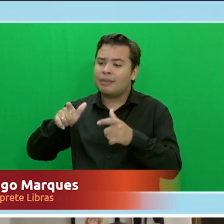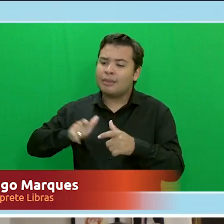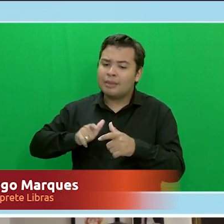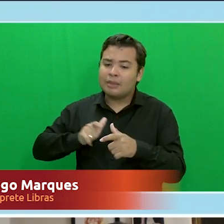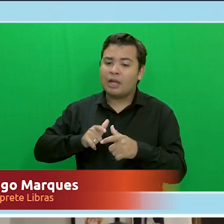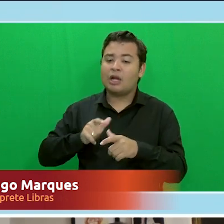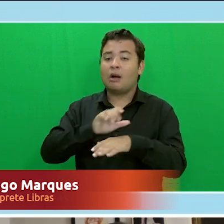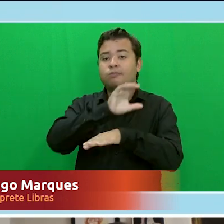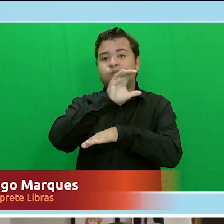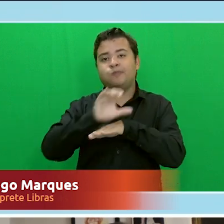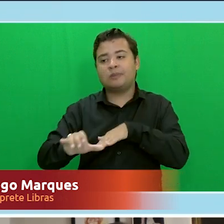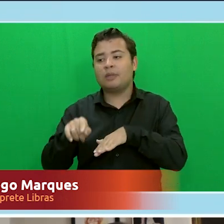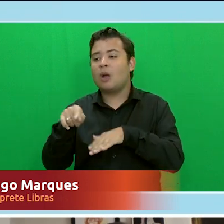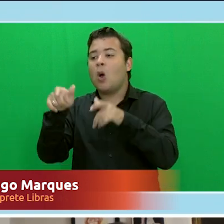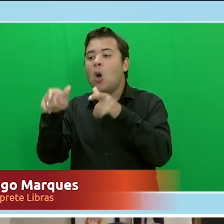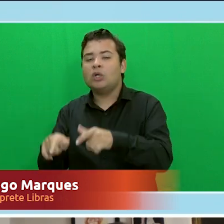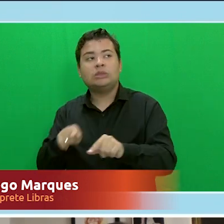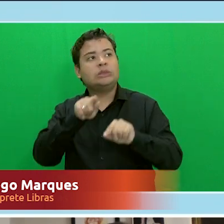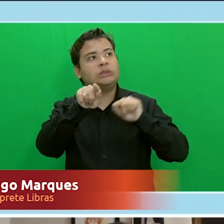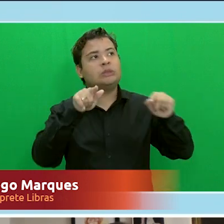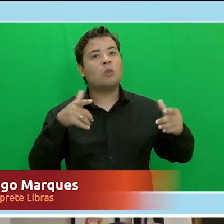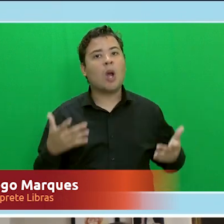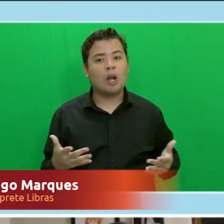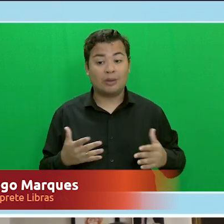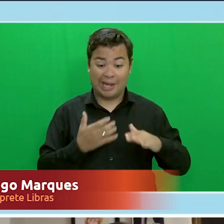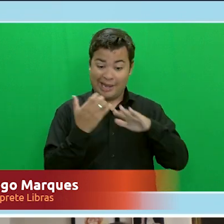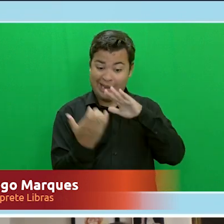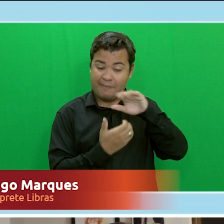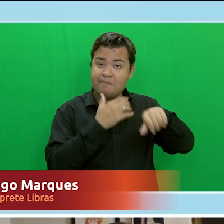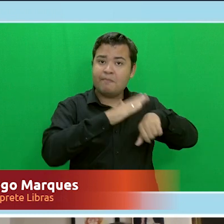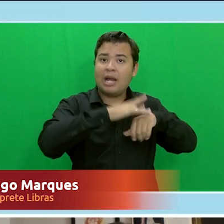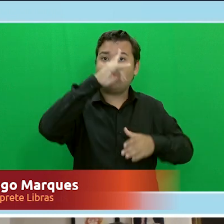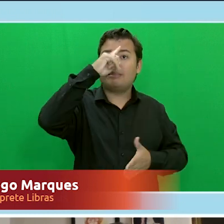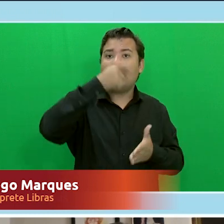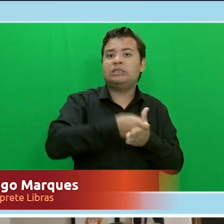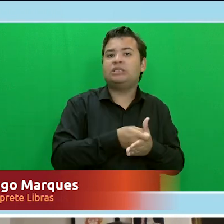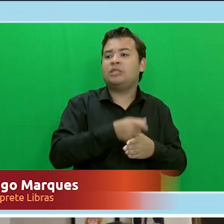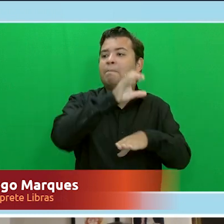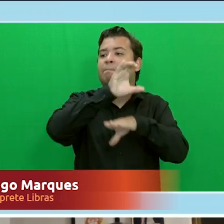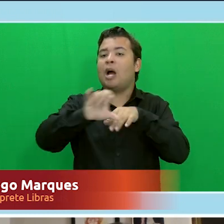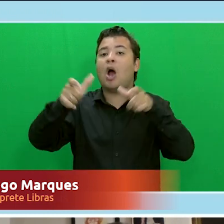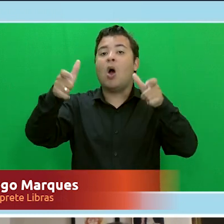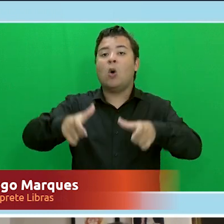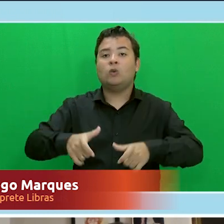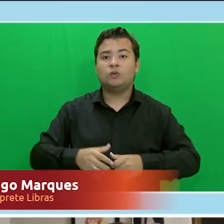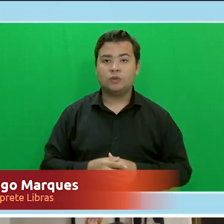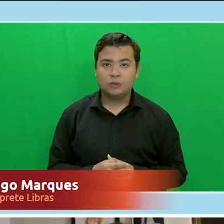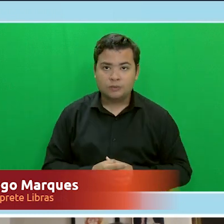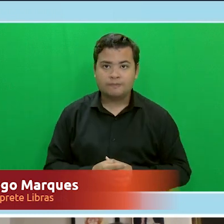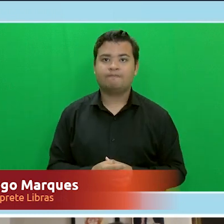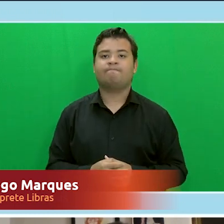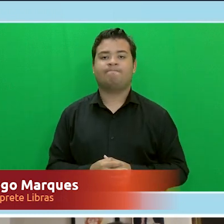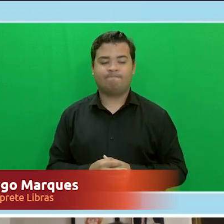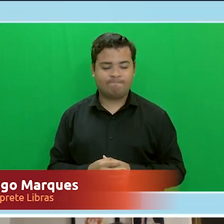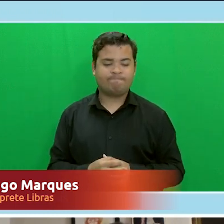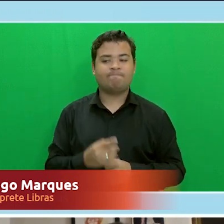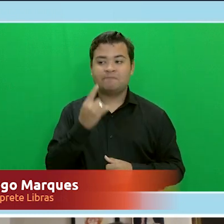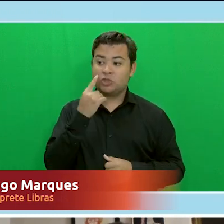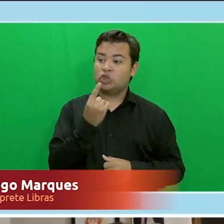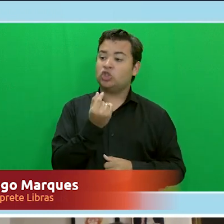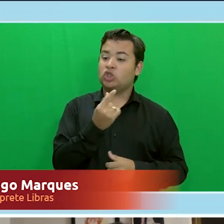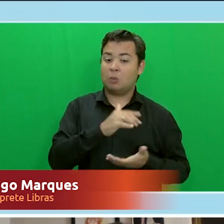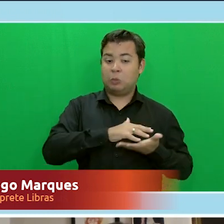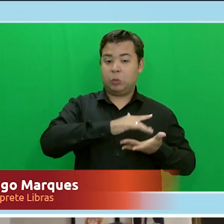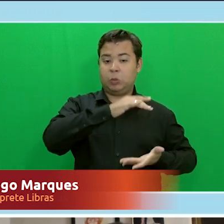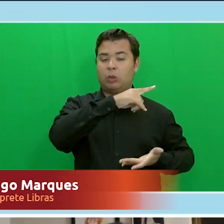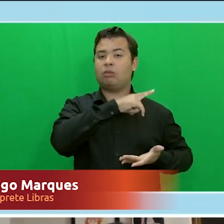esse capital? Essa escolha é do empresariado. Então, eles decidem aonde é que o capital